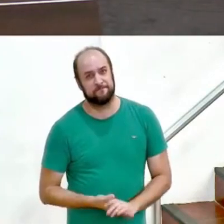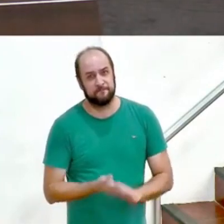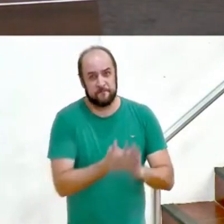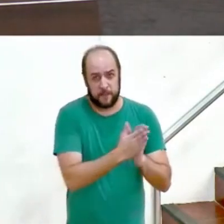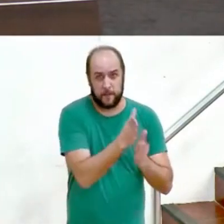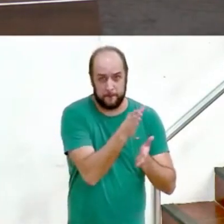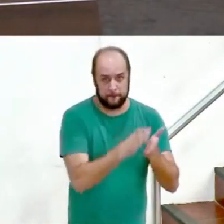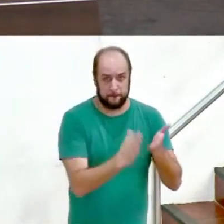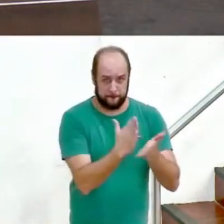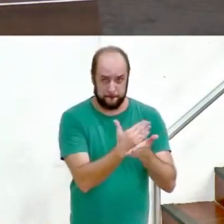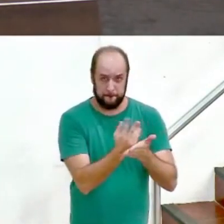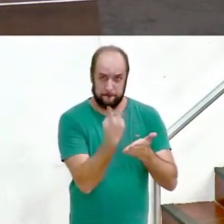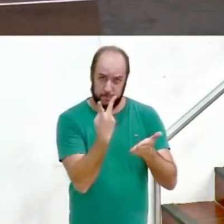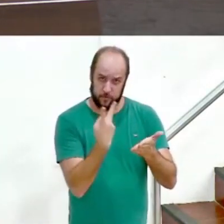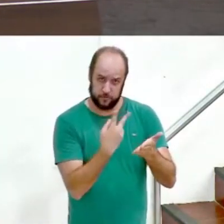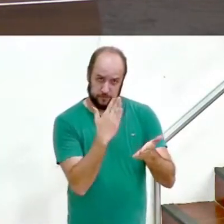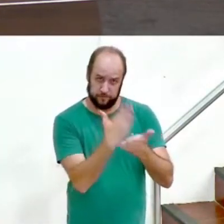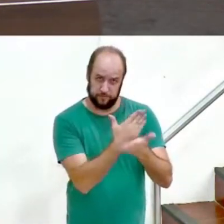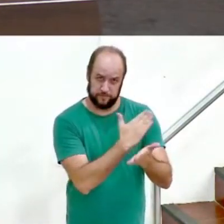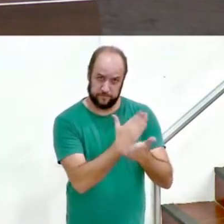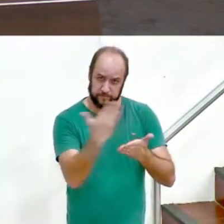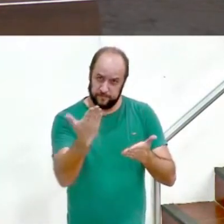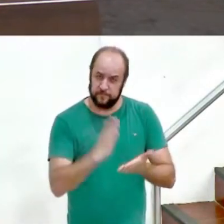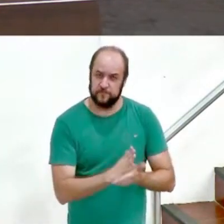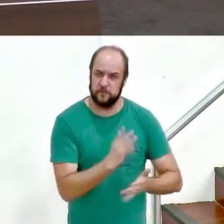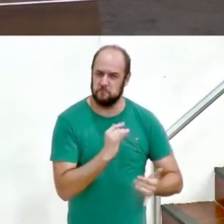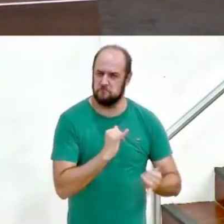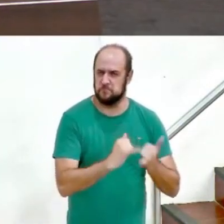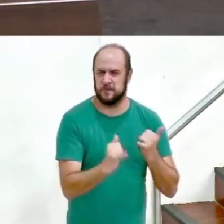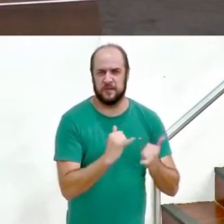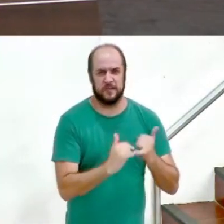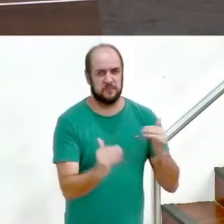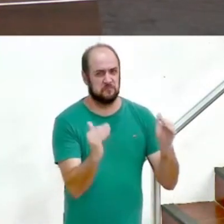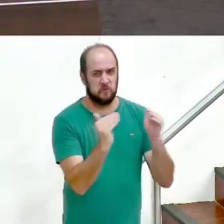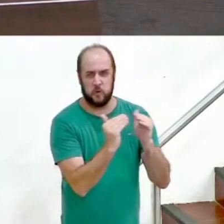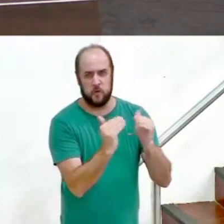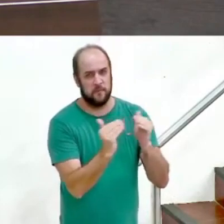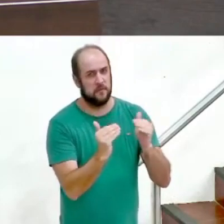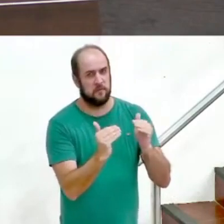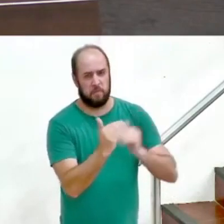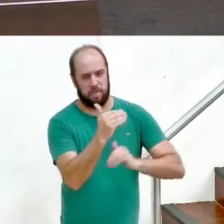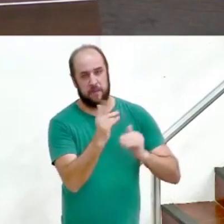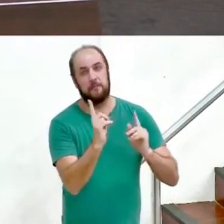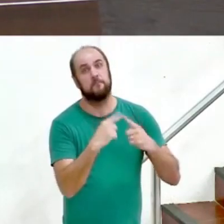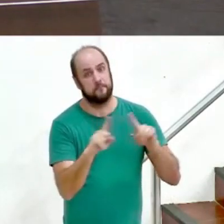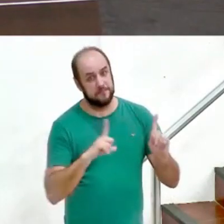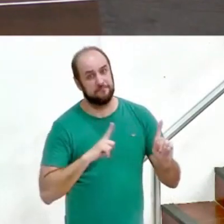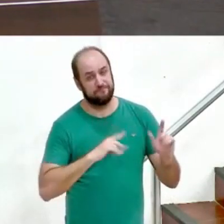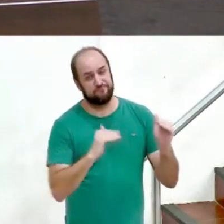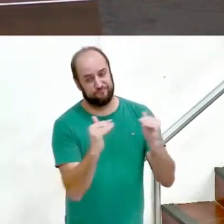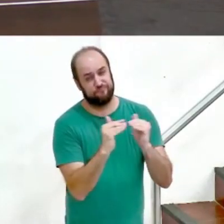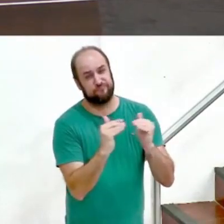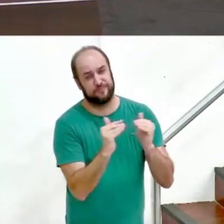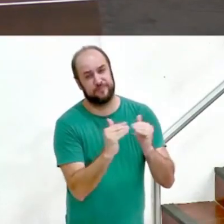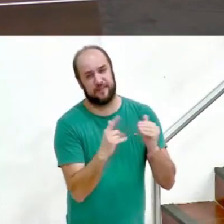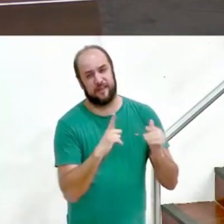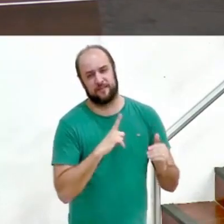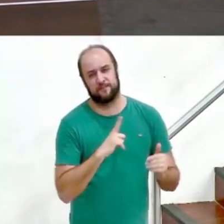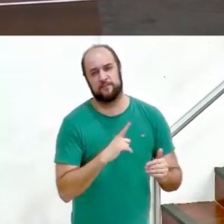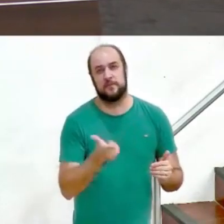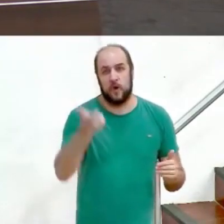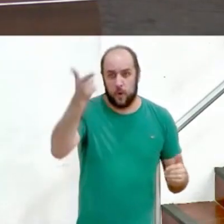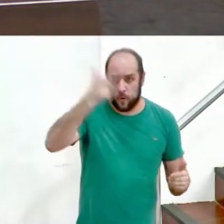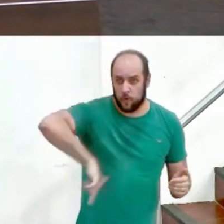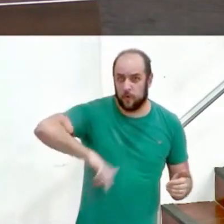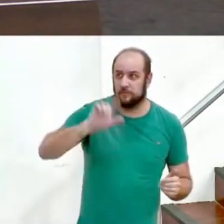2 partes, que parecem não ter uma relação, mas elas possuem uma relação. Mais uma vez, Deus